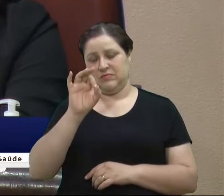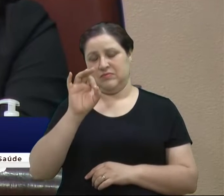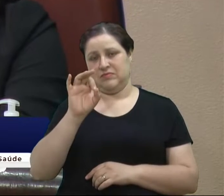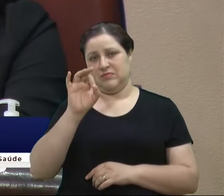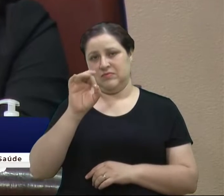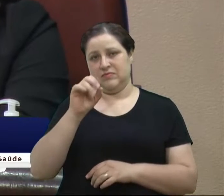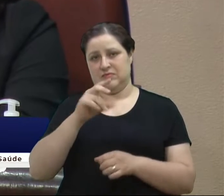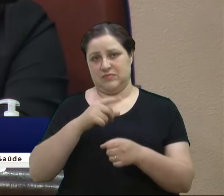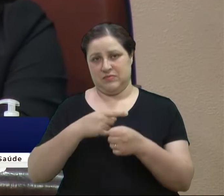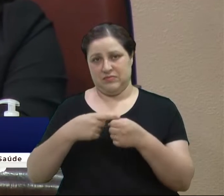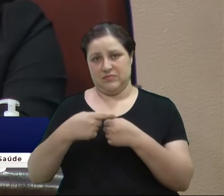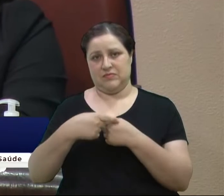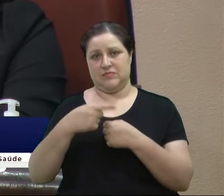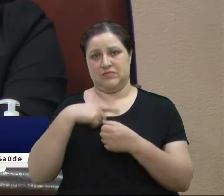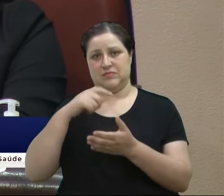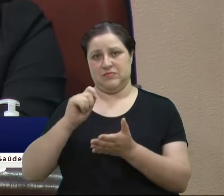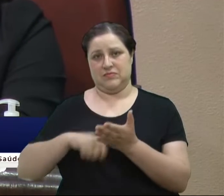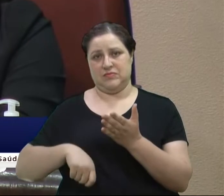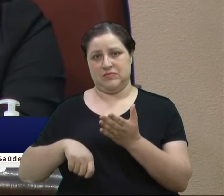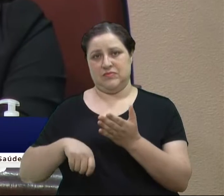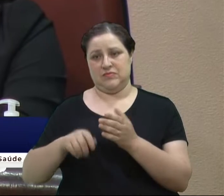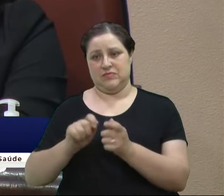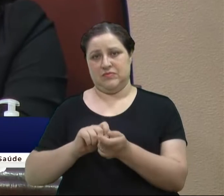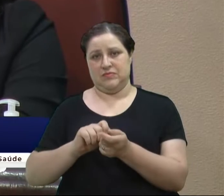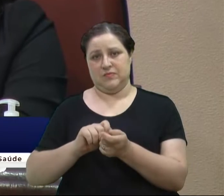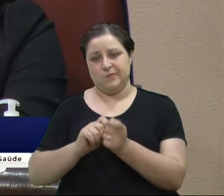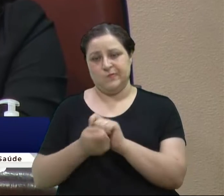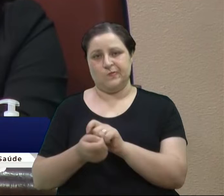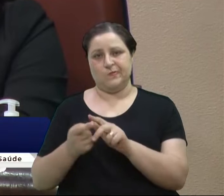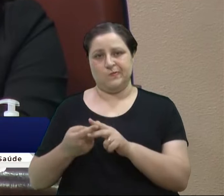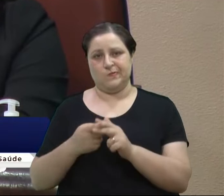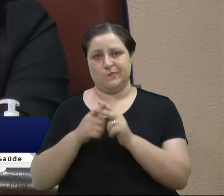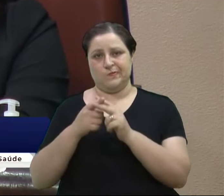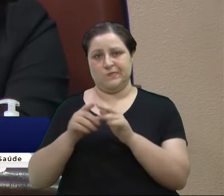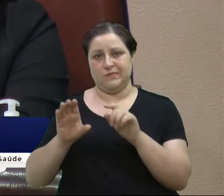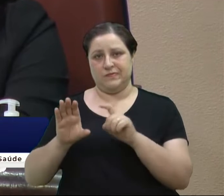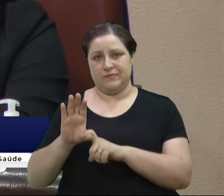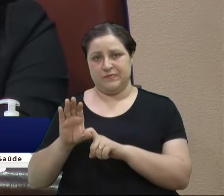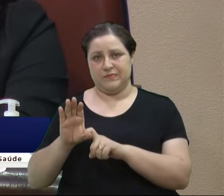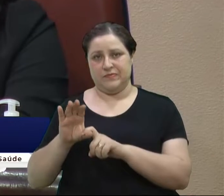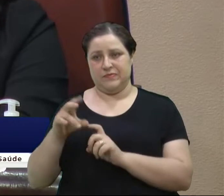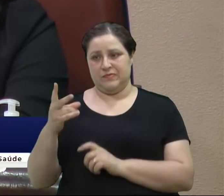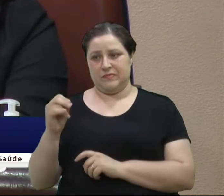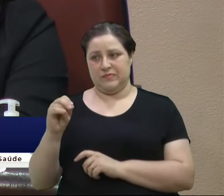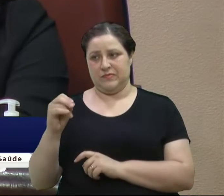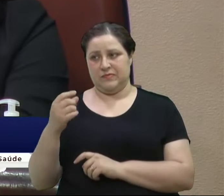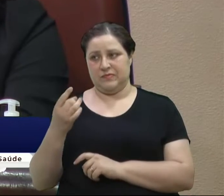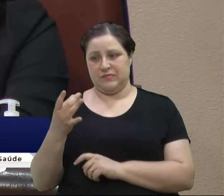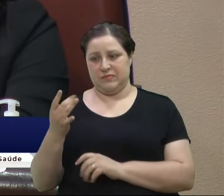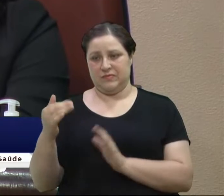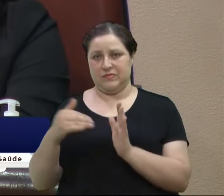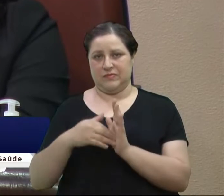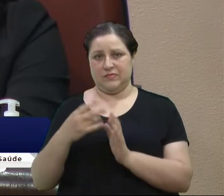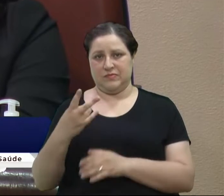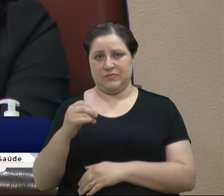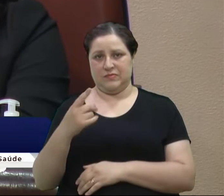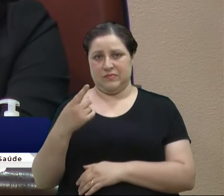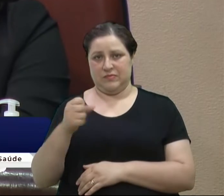de 2014 a 2018. Então, nós temos essa previsão. Nós ficamos um